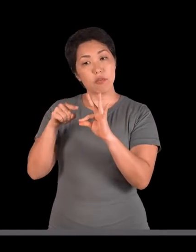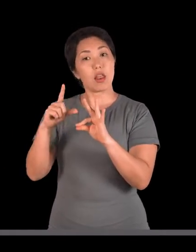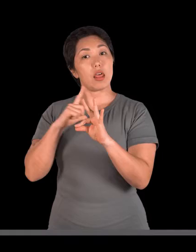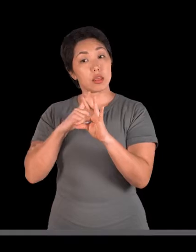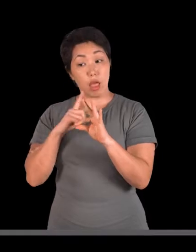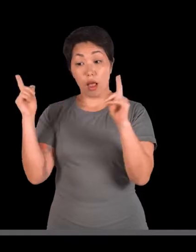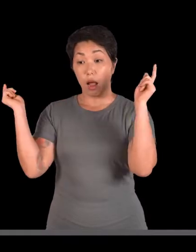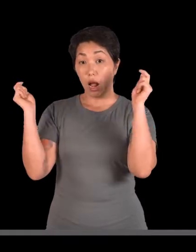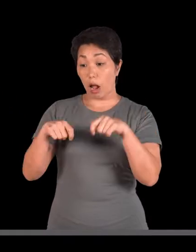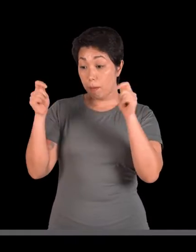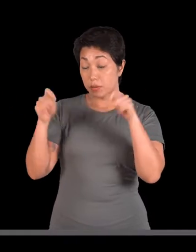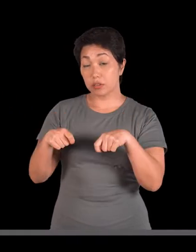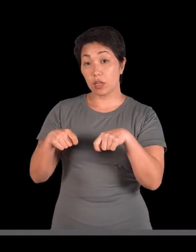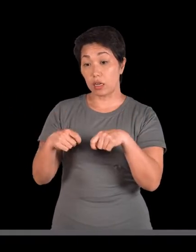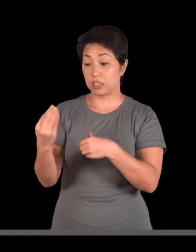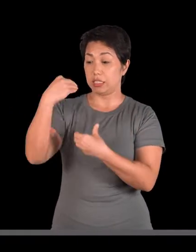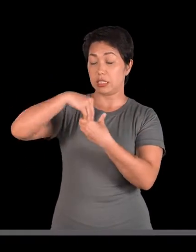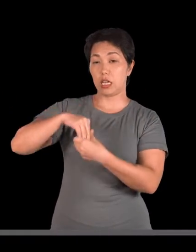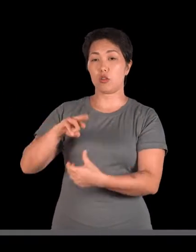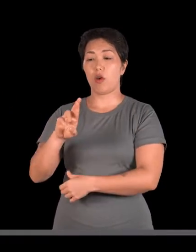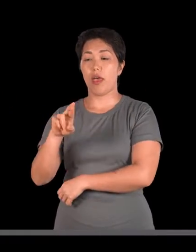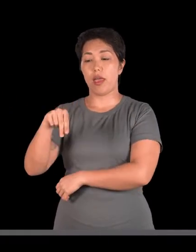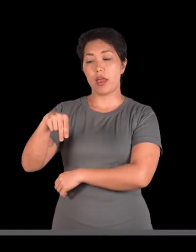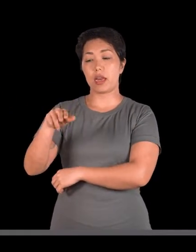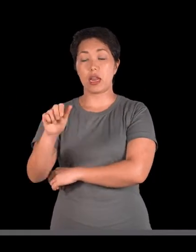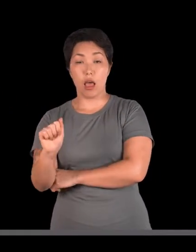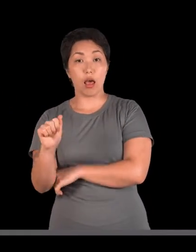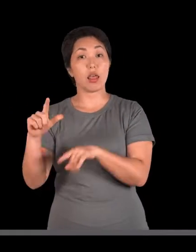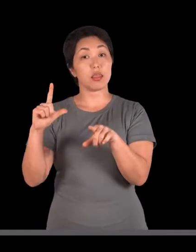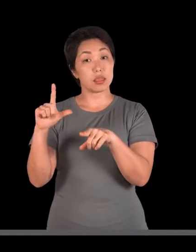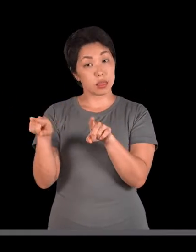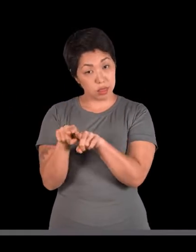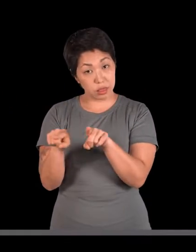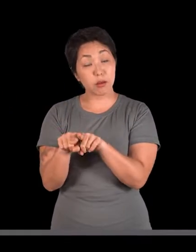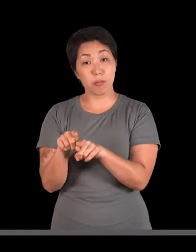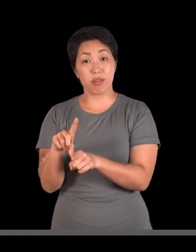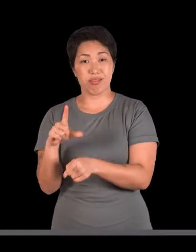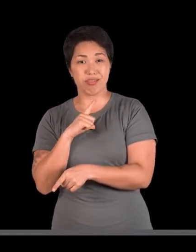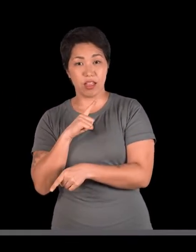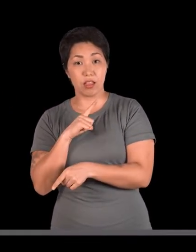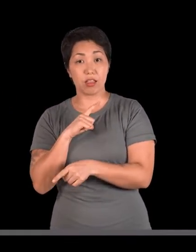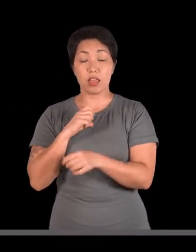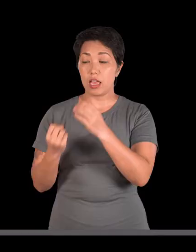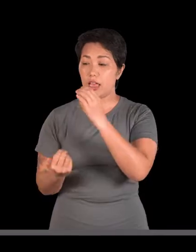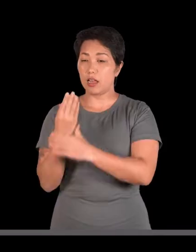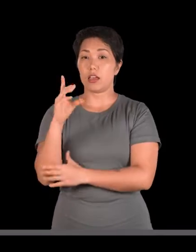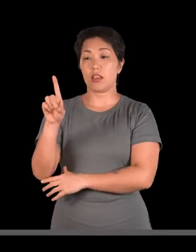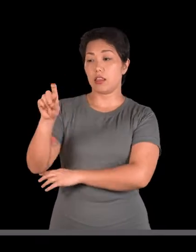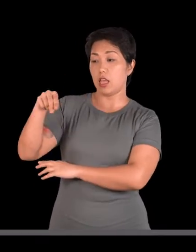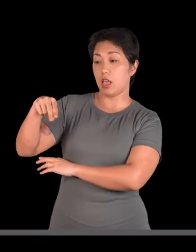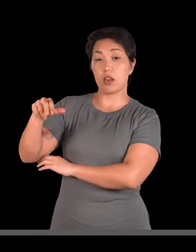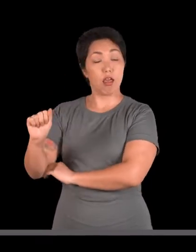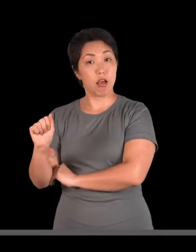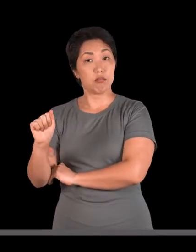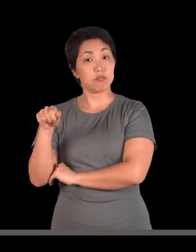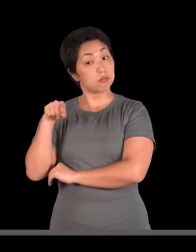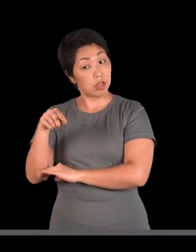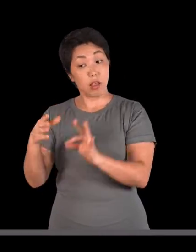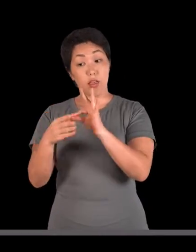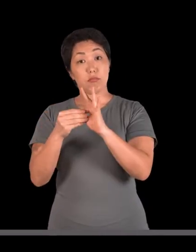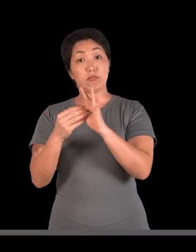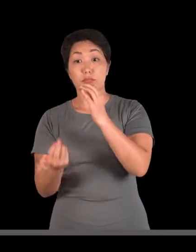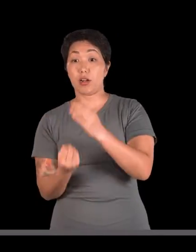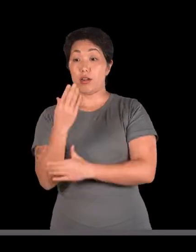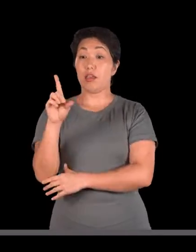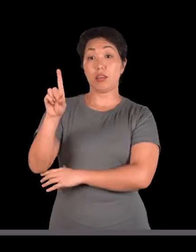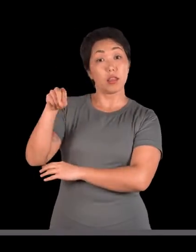tem a capacidade, ele é um vírus que tem um RNA, e ele tem uma enzima que é a transcriptase reversa, que ele produz DNA. Imagina, ele